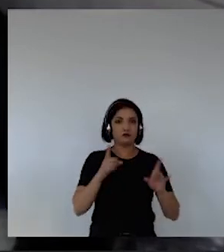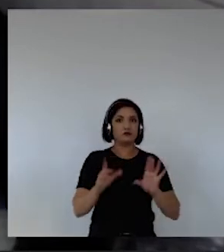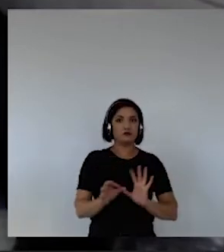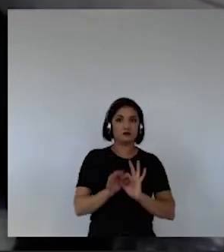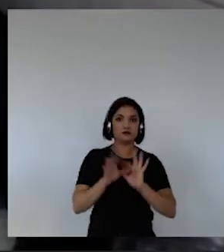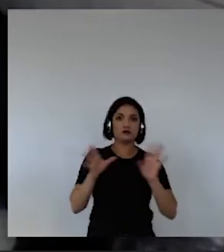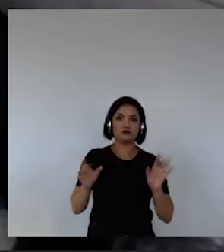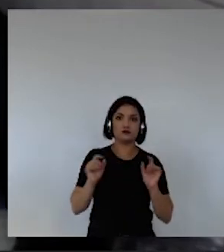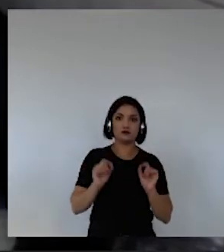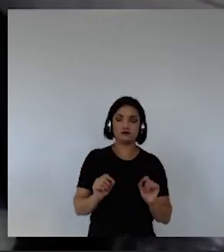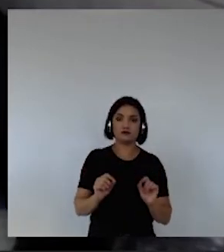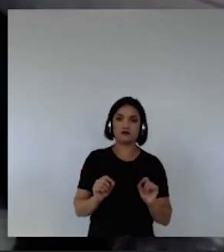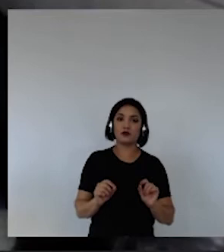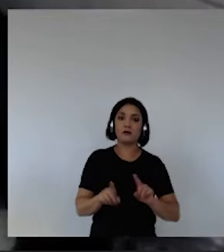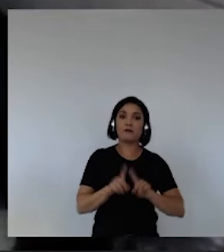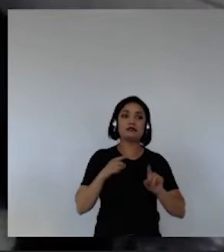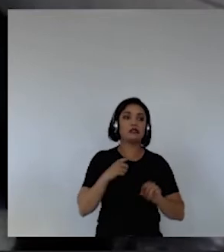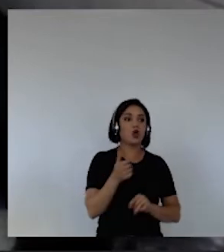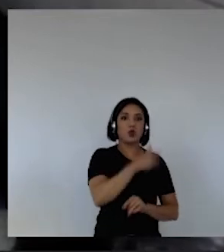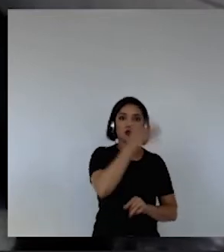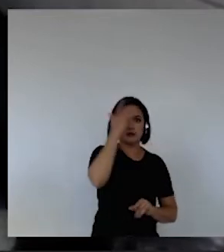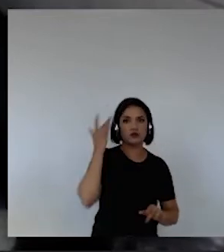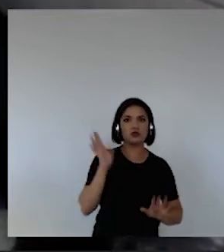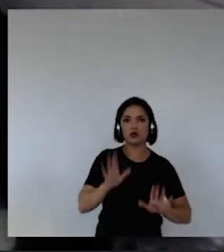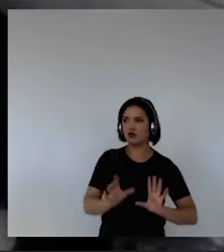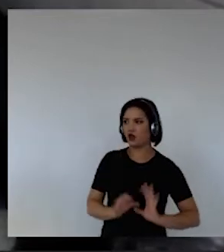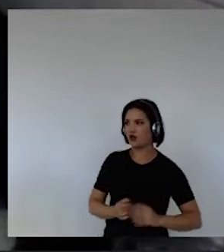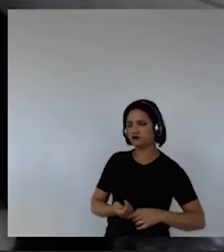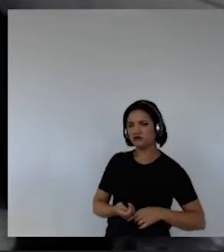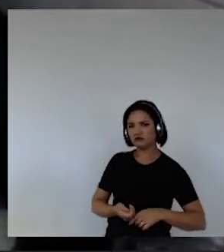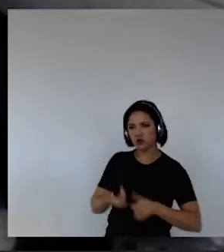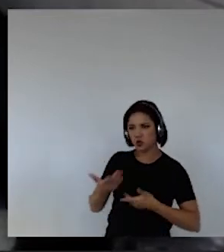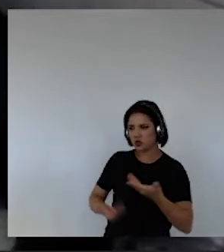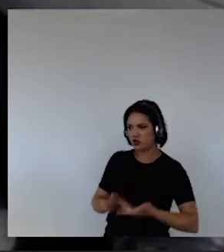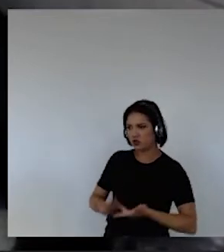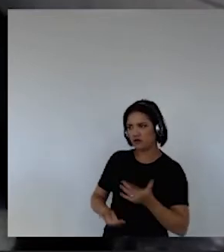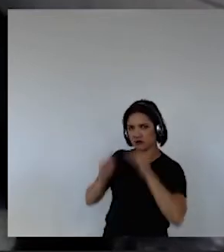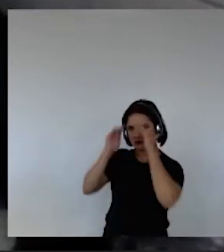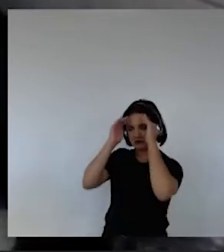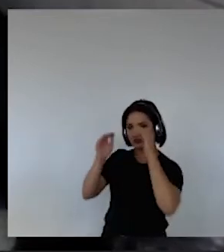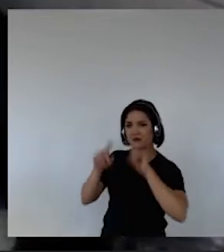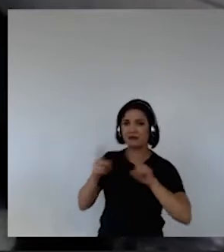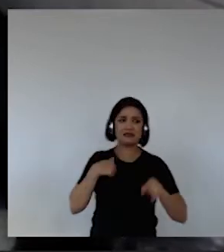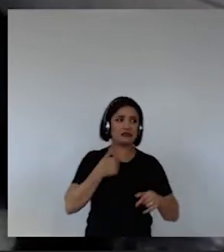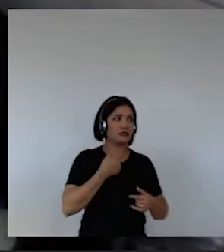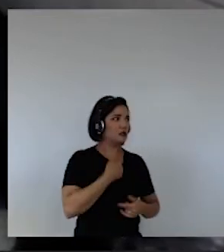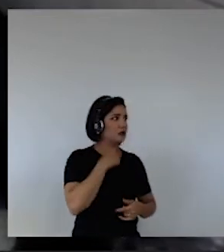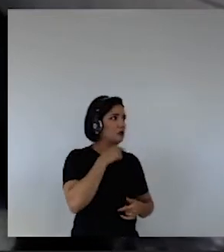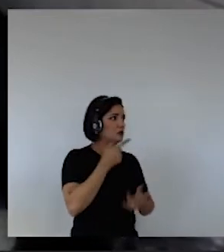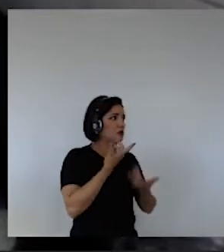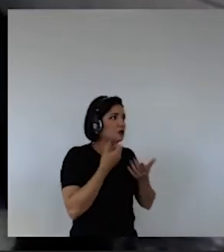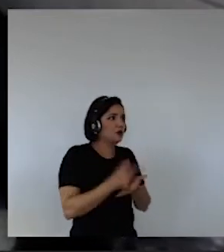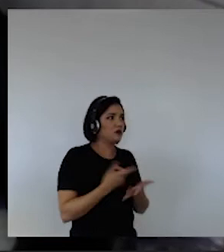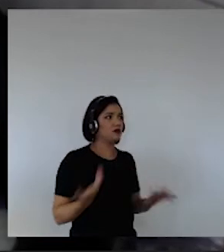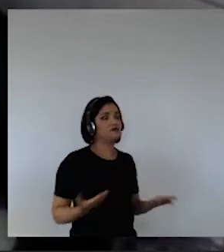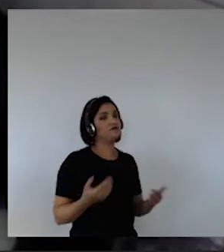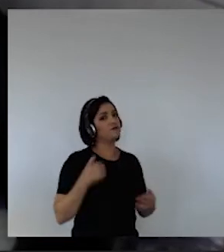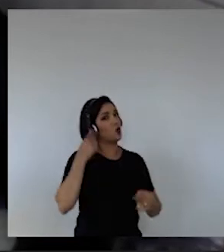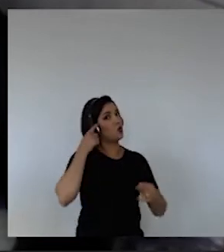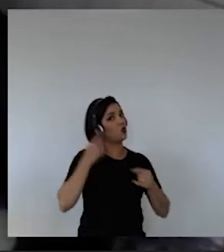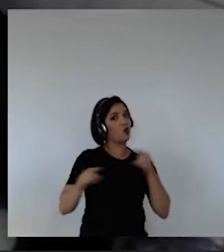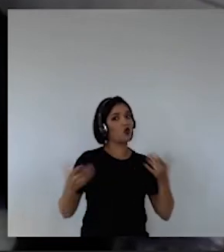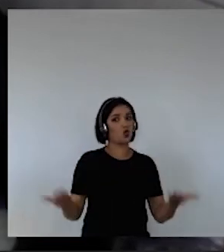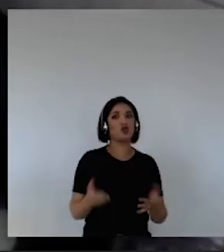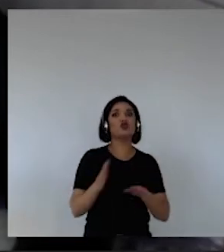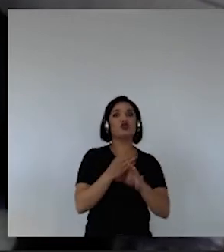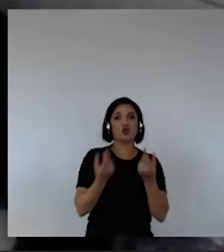disposição. Do outro lado, existe alguém que está fornecendo. E não concordo muito que hoje todo mundo está